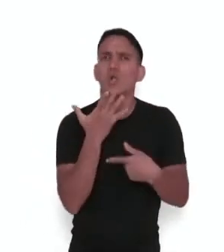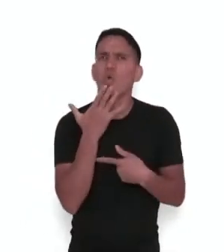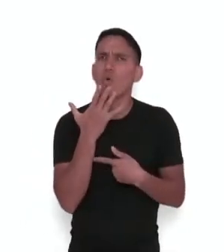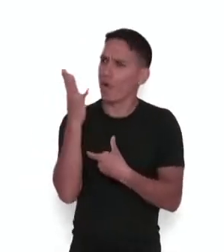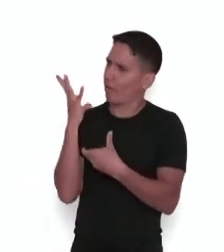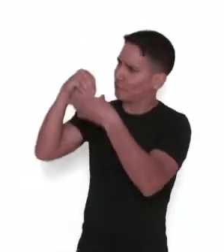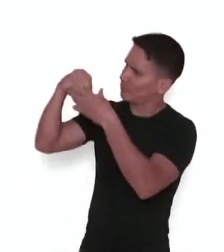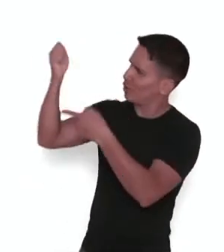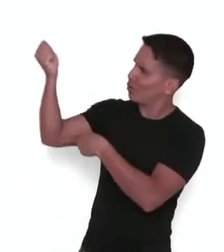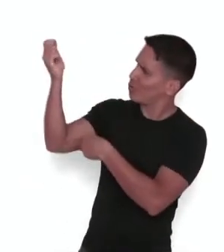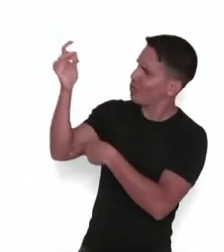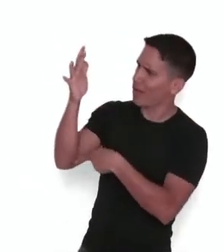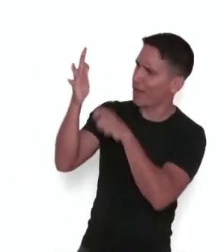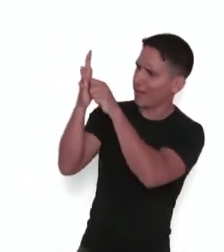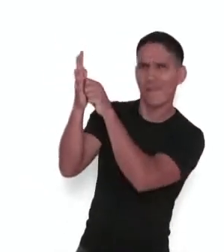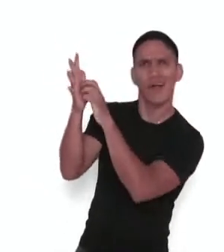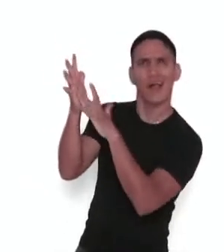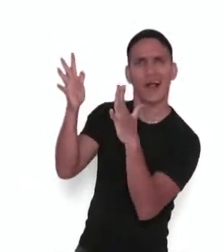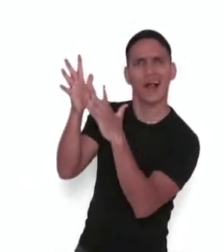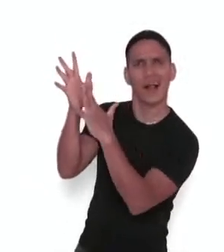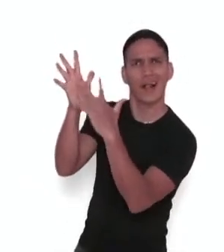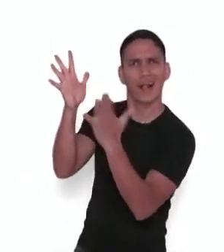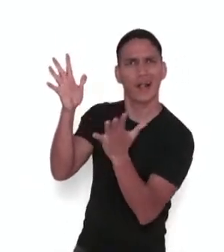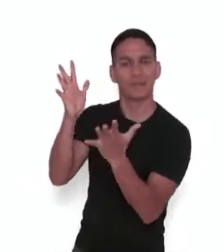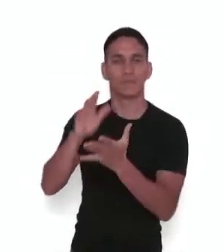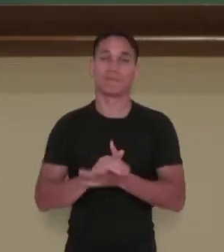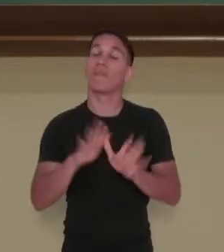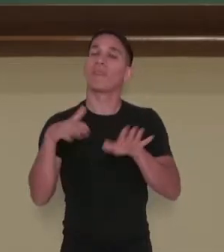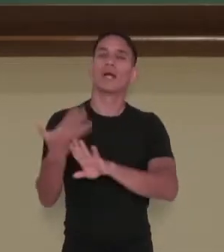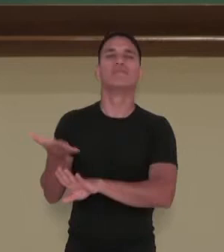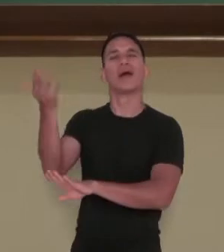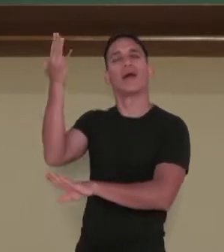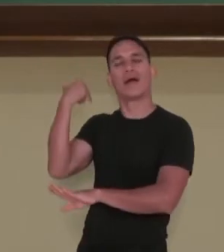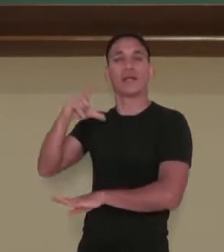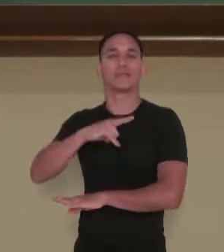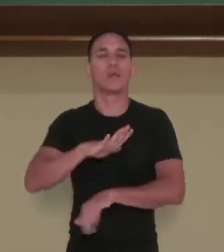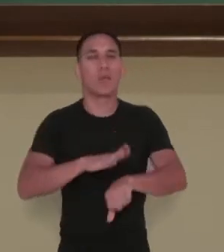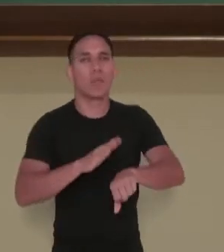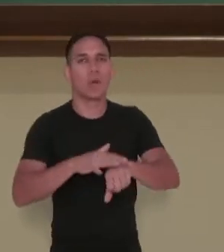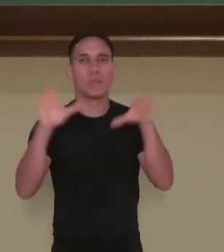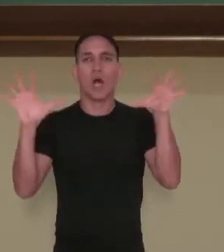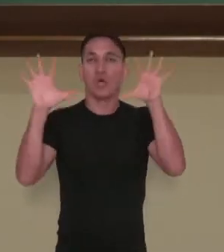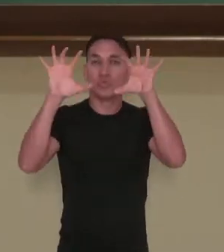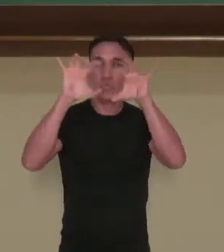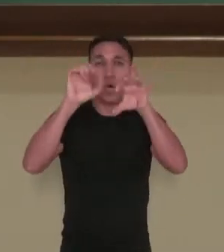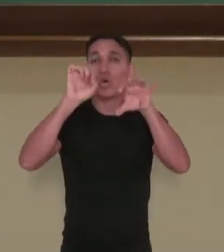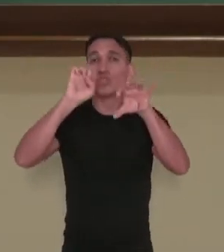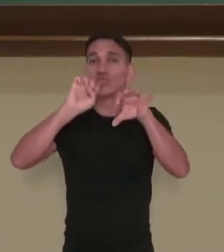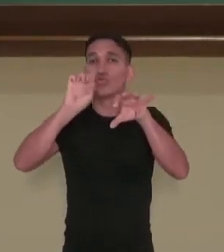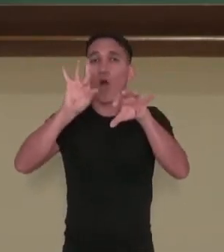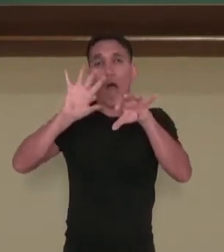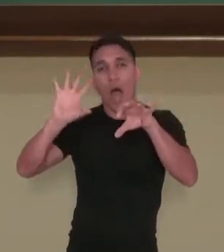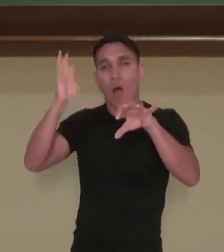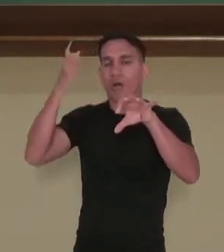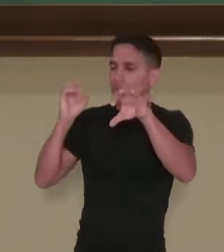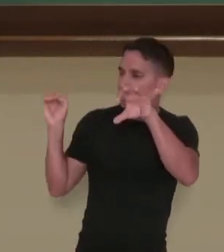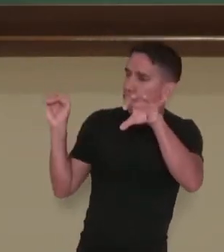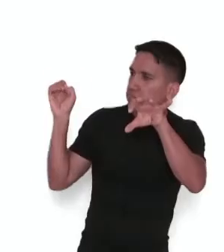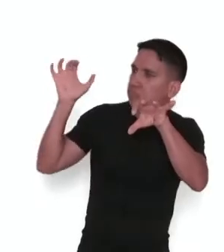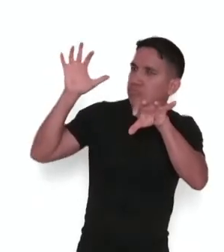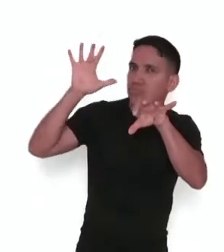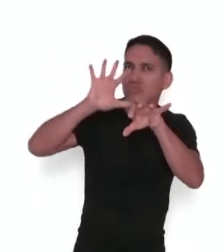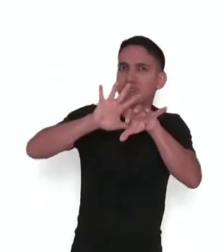luz? Bom, houve um tempo em que a escuridão era iluminada apenas pelo clarão da